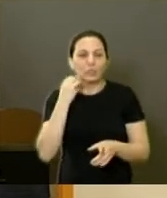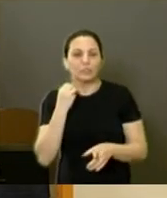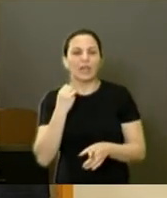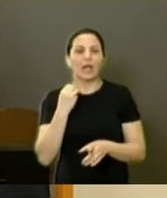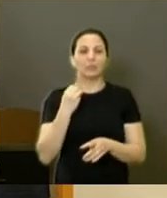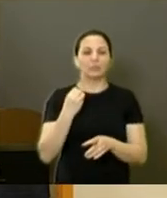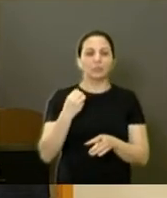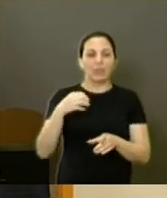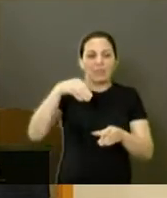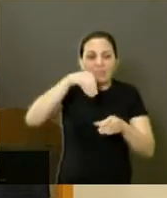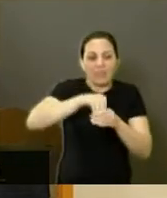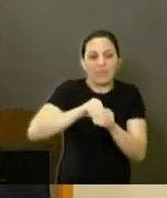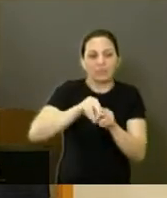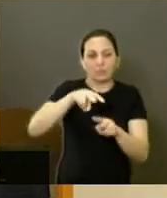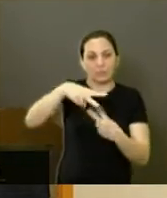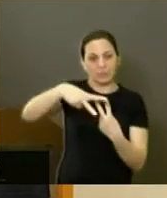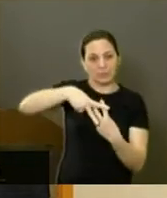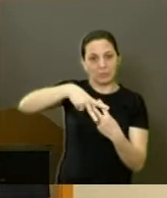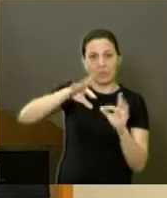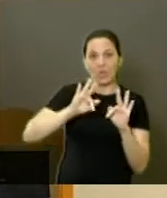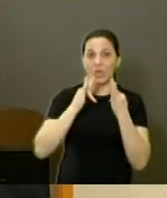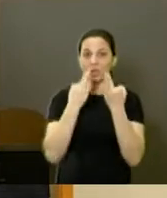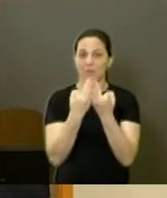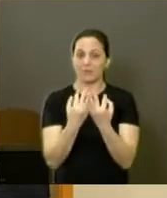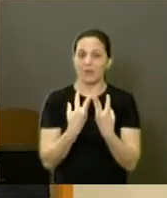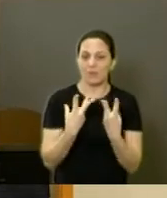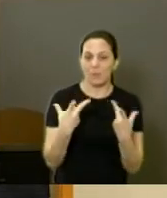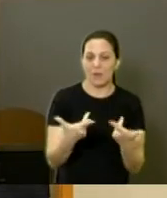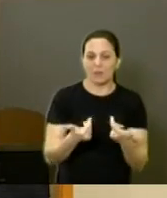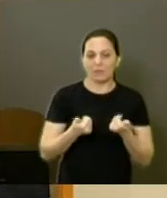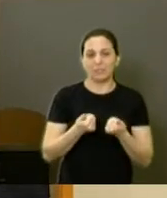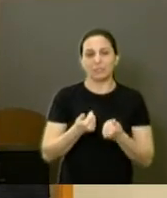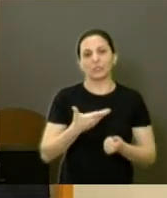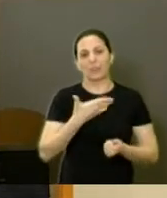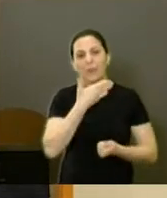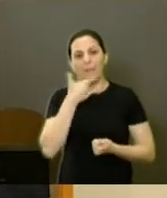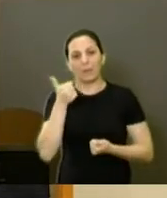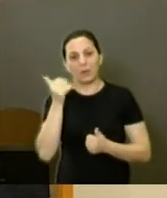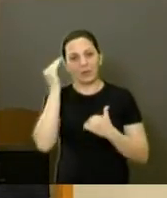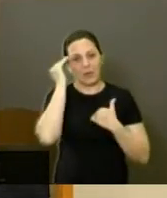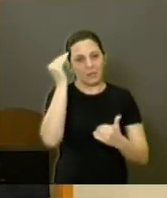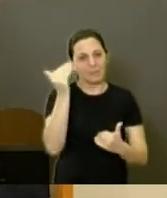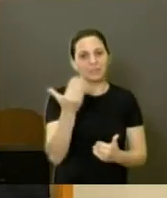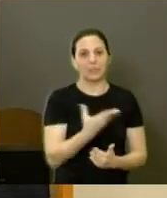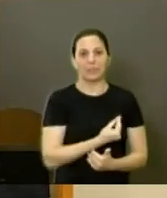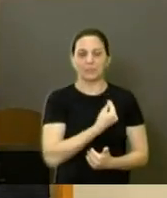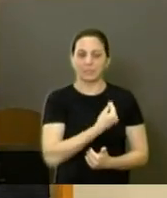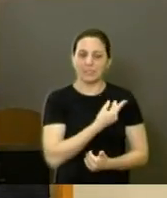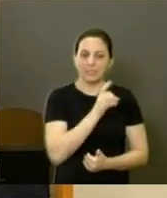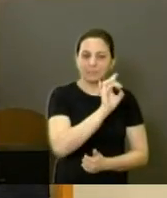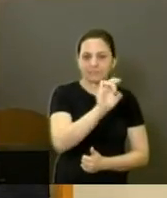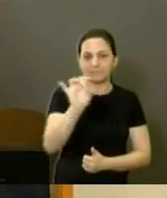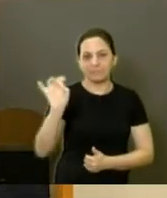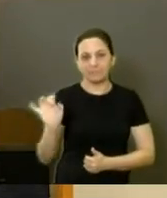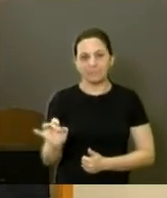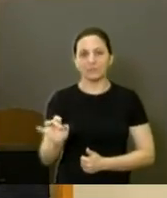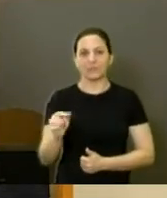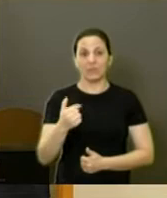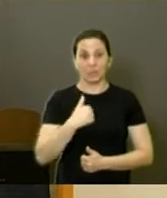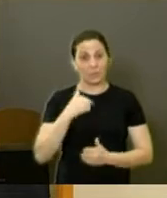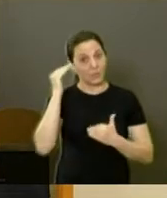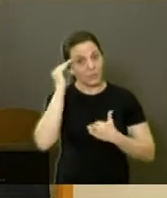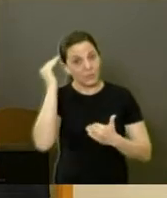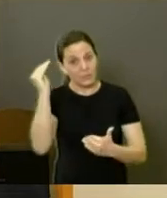é sempre bom ter família grande, ter uma família grande com essa qualidade é muito melhor. Então, muito obrigado pela presença de todos vocês aqui. Também gostaria de